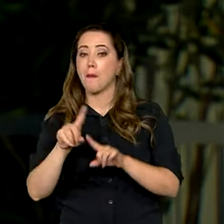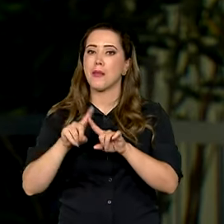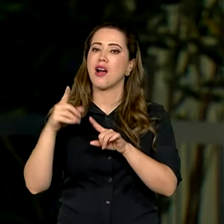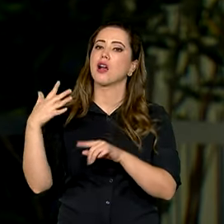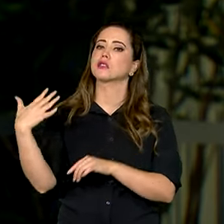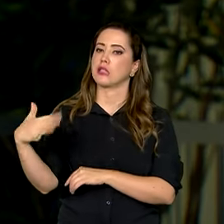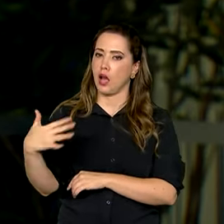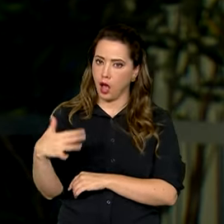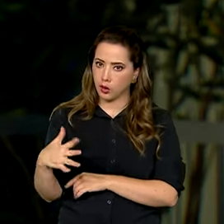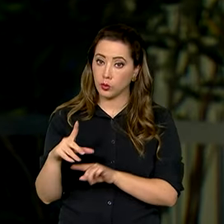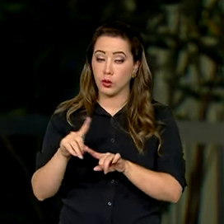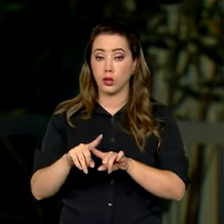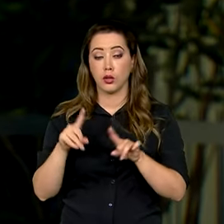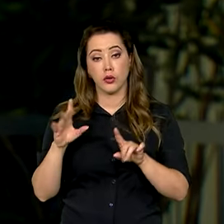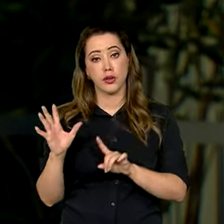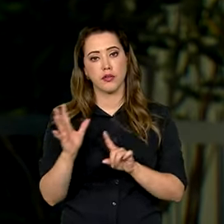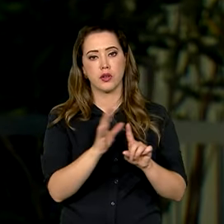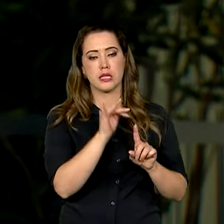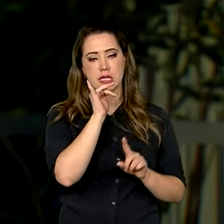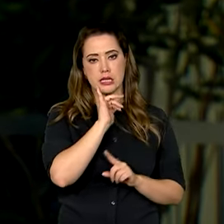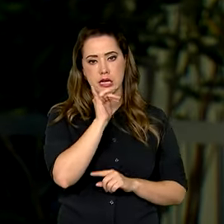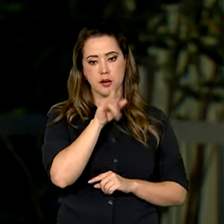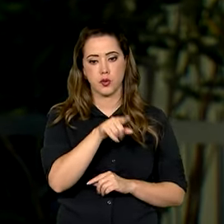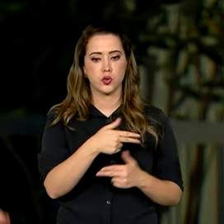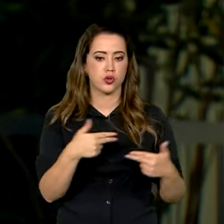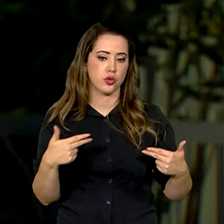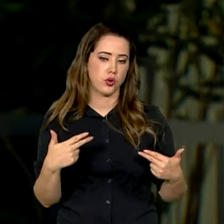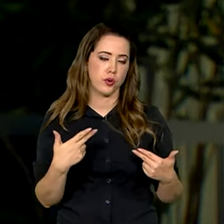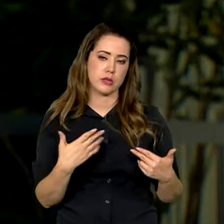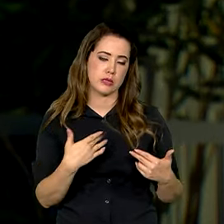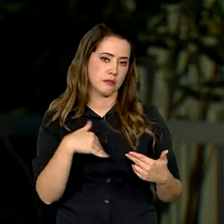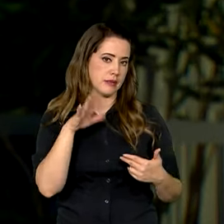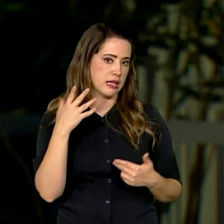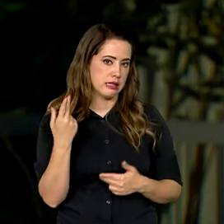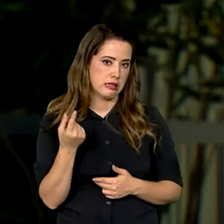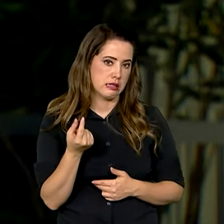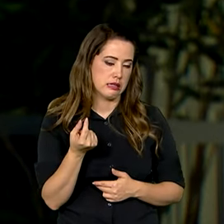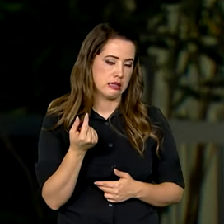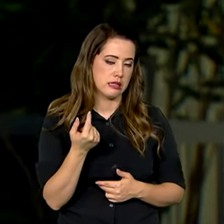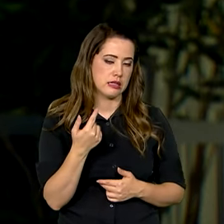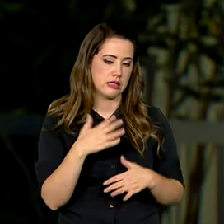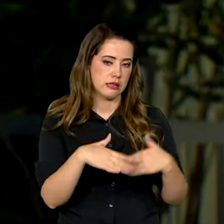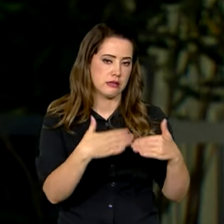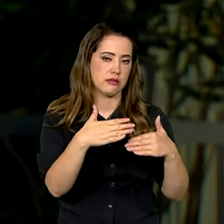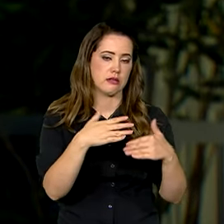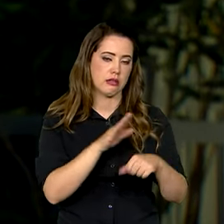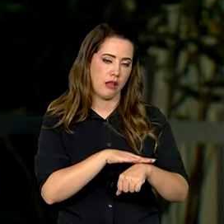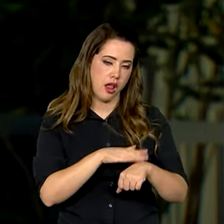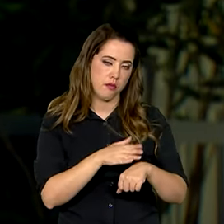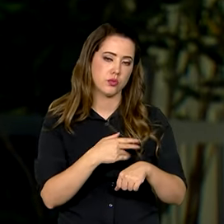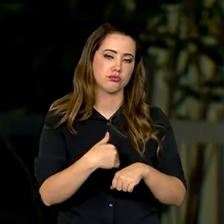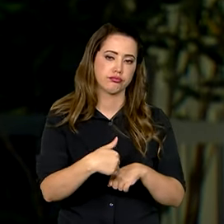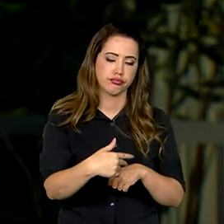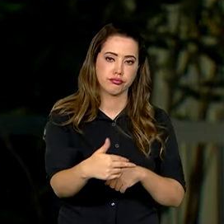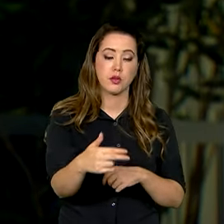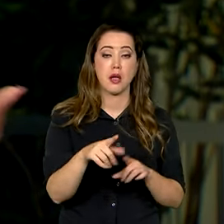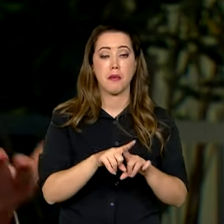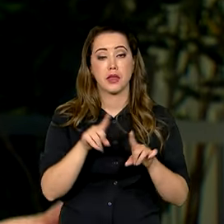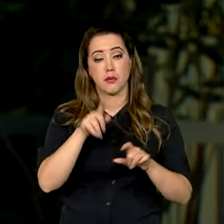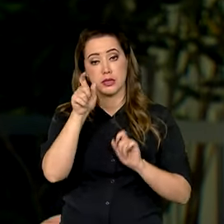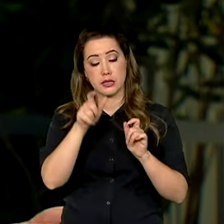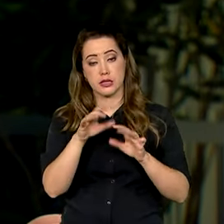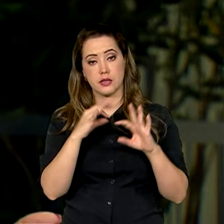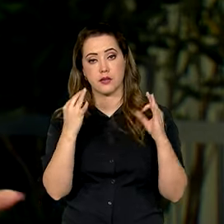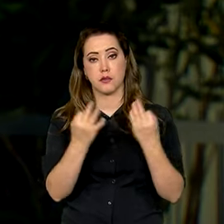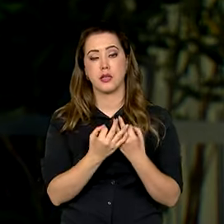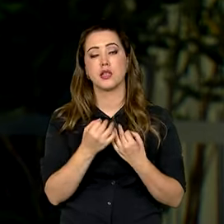ainda estão altos, o que impactou, por exemplo, no consumo de bens duráveis. Mas, por outro lado, as famílias aumentaram o consumo por conta das